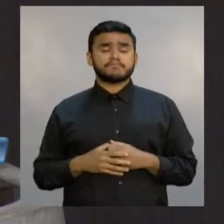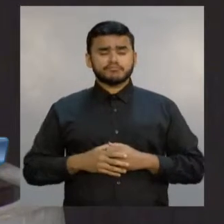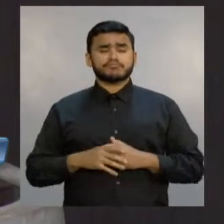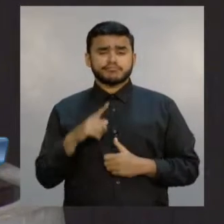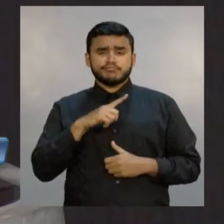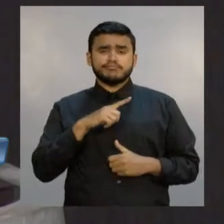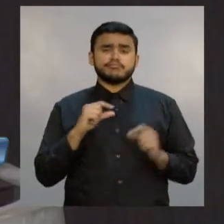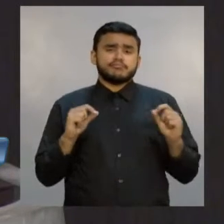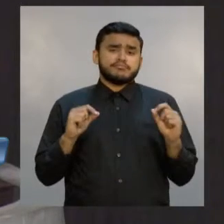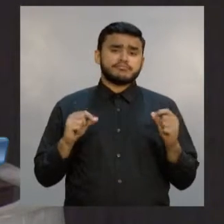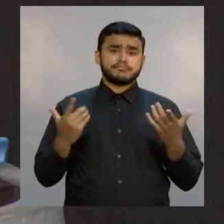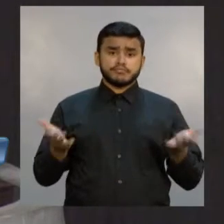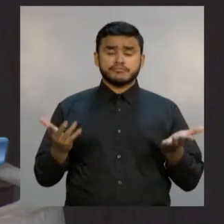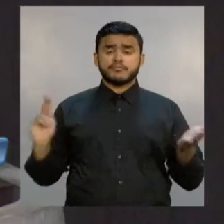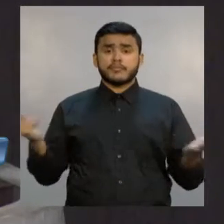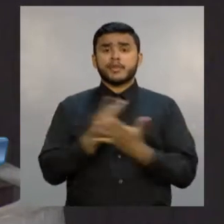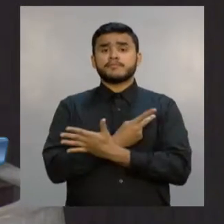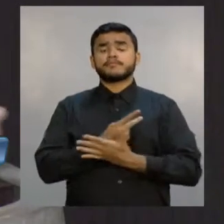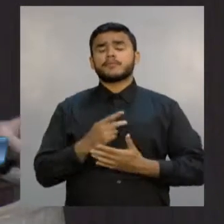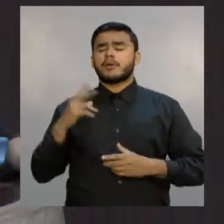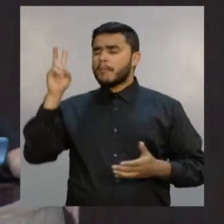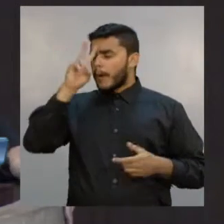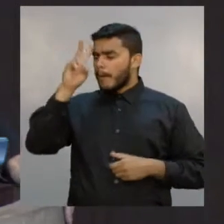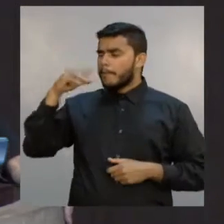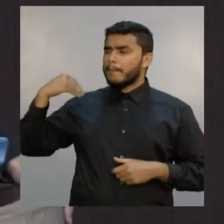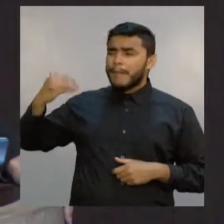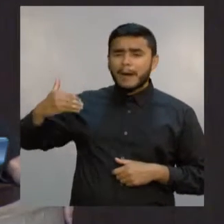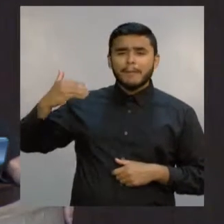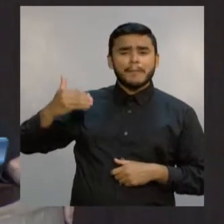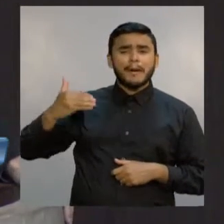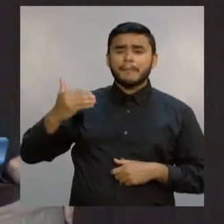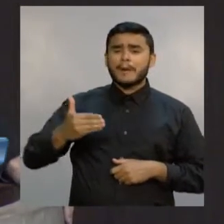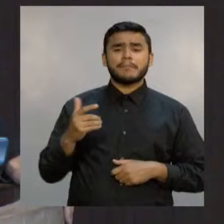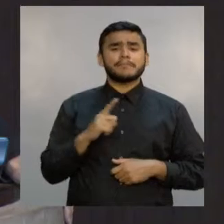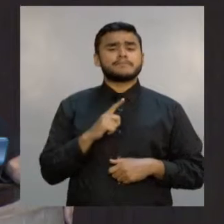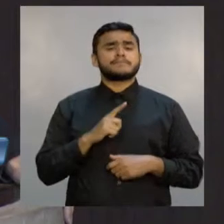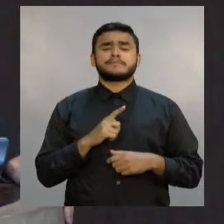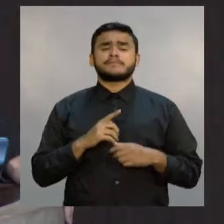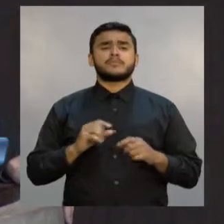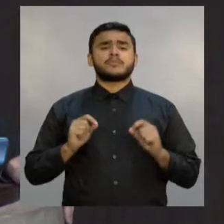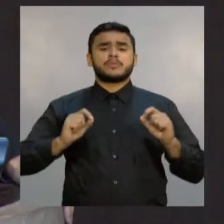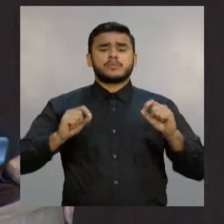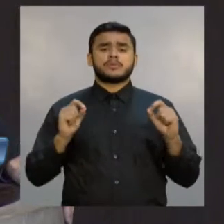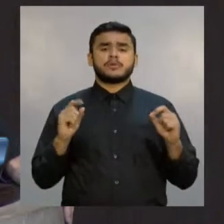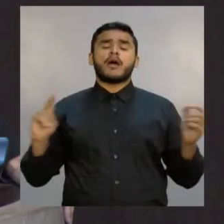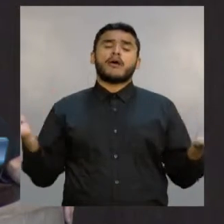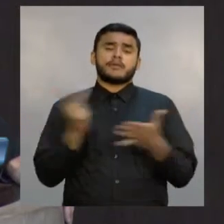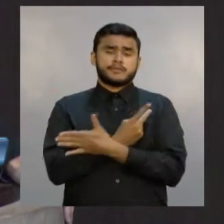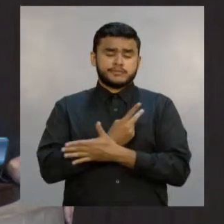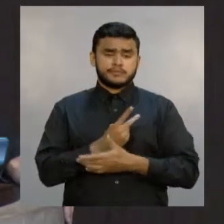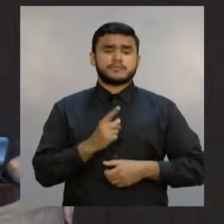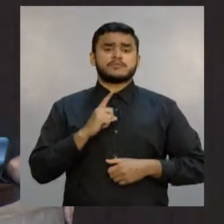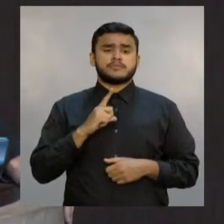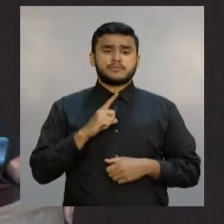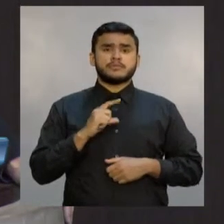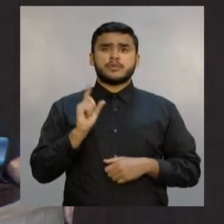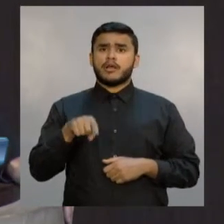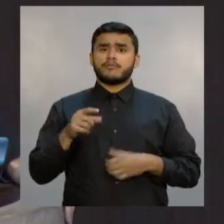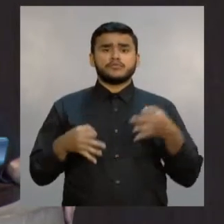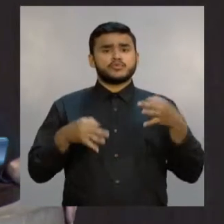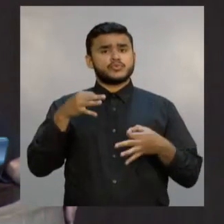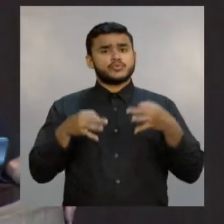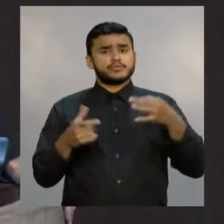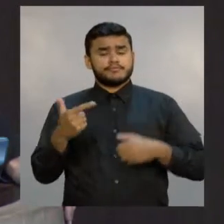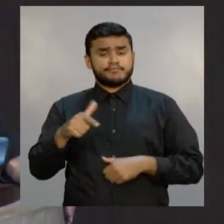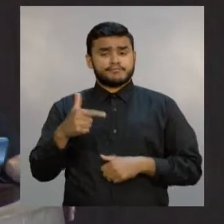elas têm se constituído a partir de relações de poder injustas.